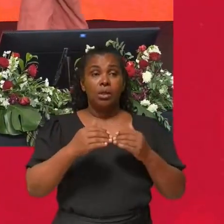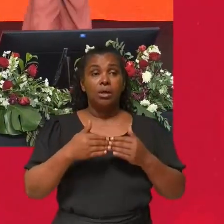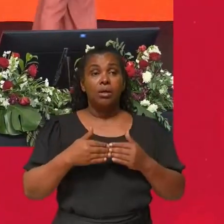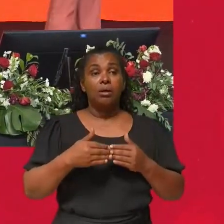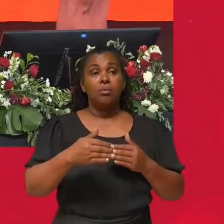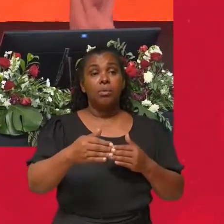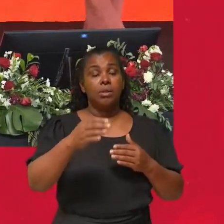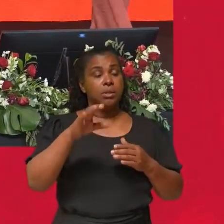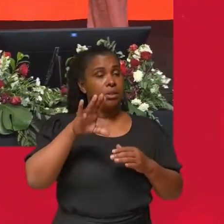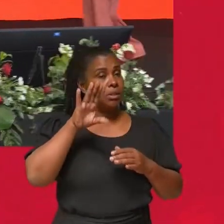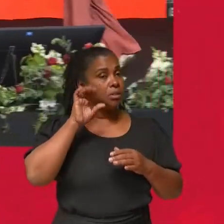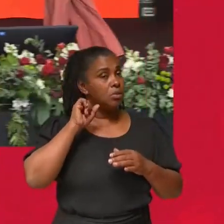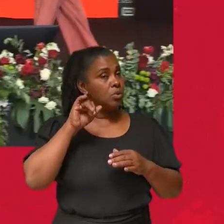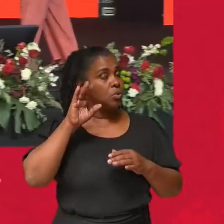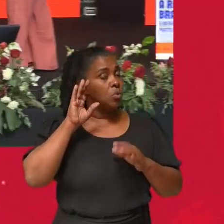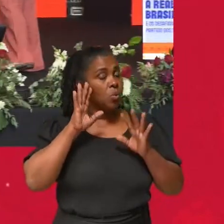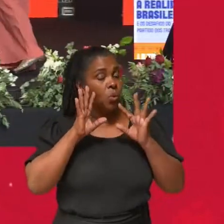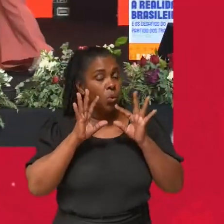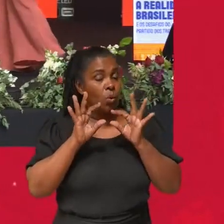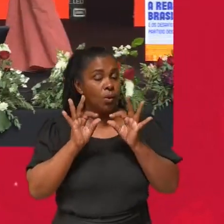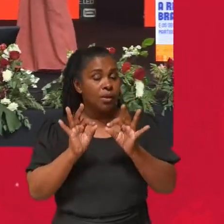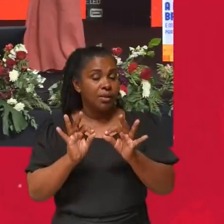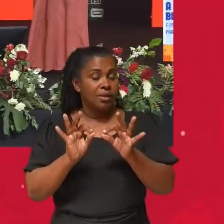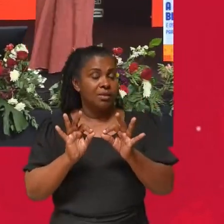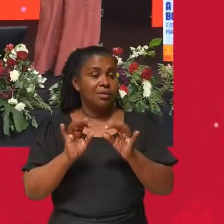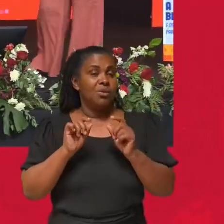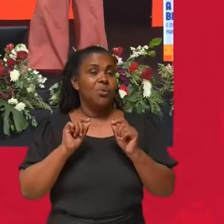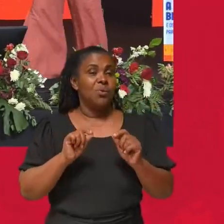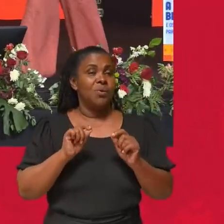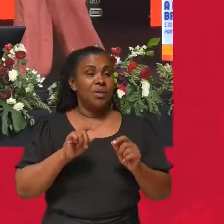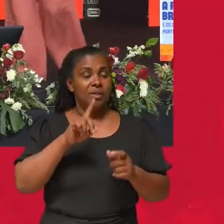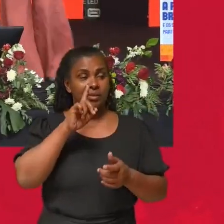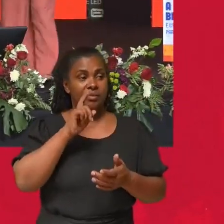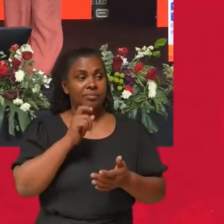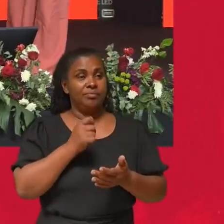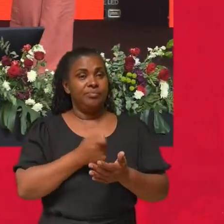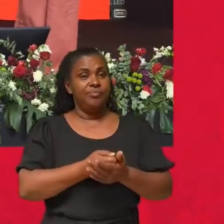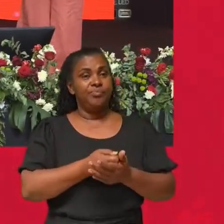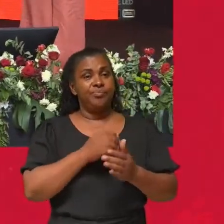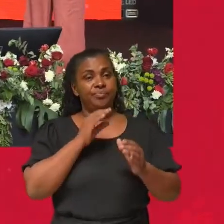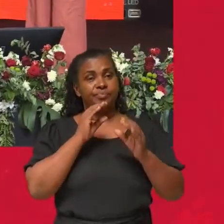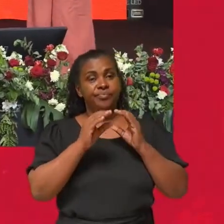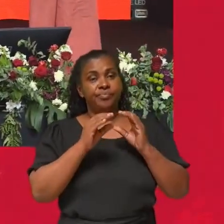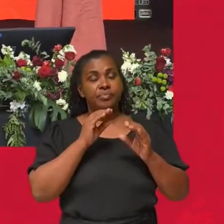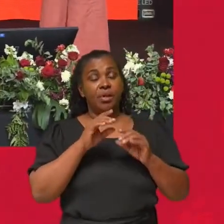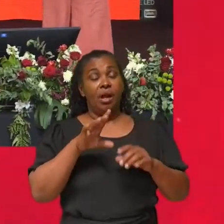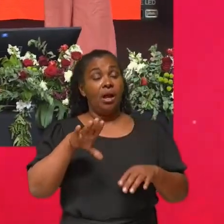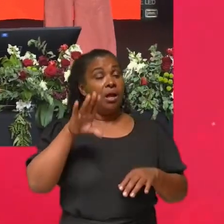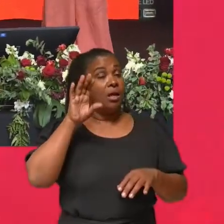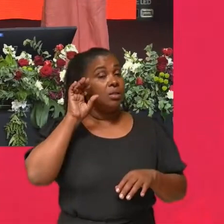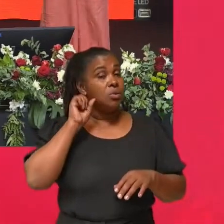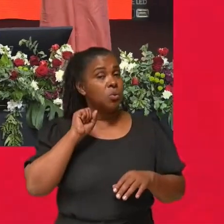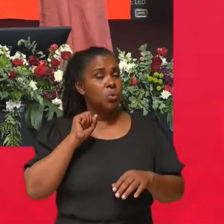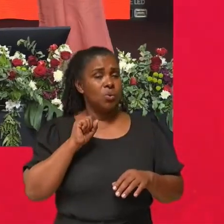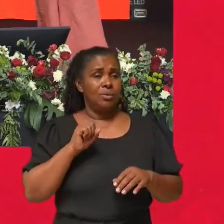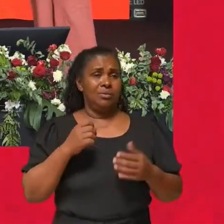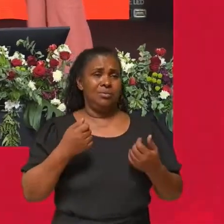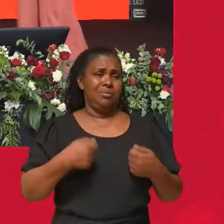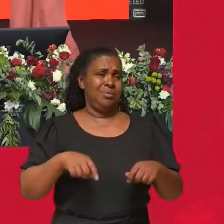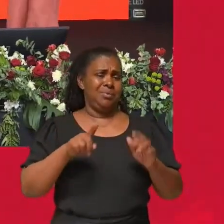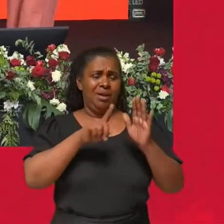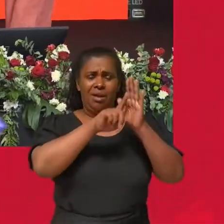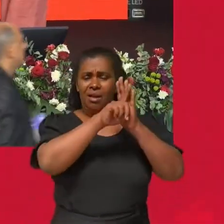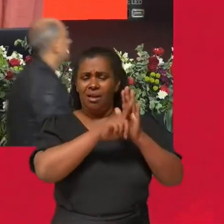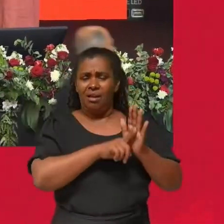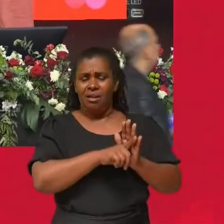O que define a comunicação é a escuta. Não adianta ficar fazendo pesquisa e falando